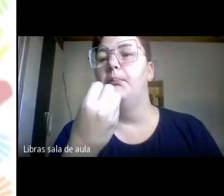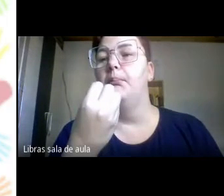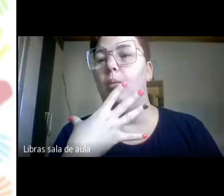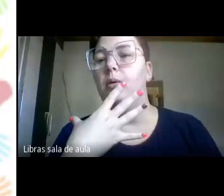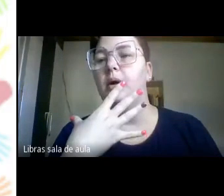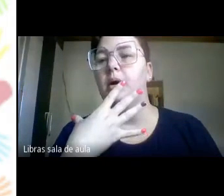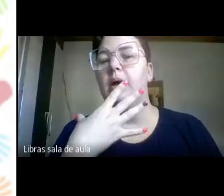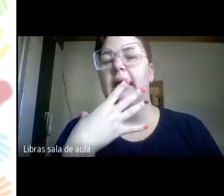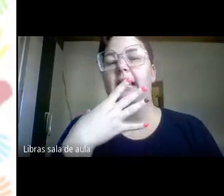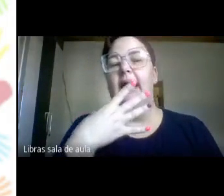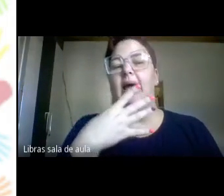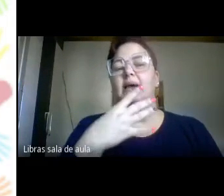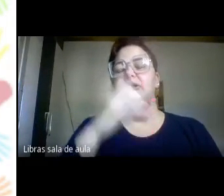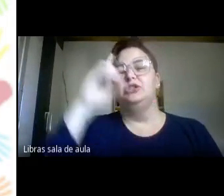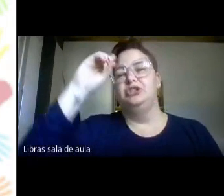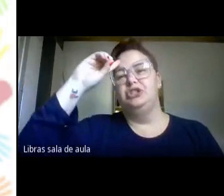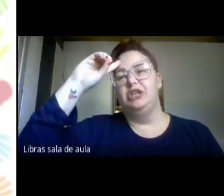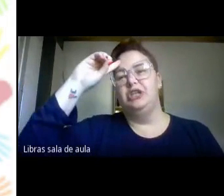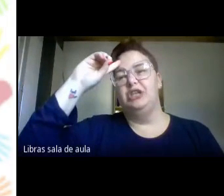bom